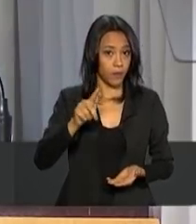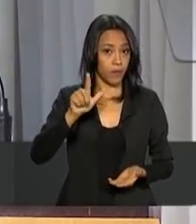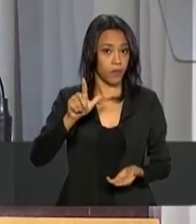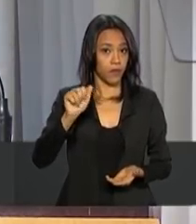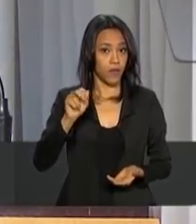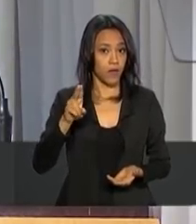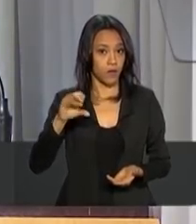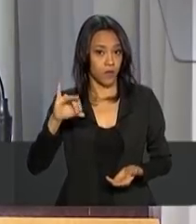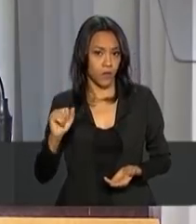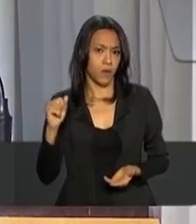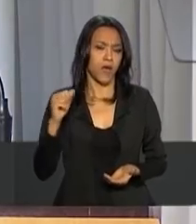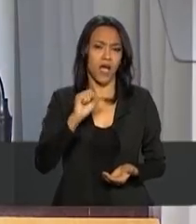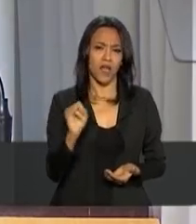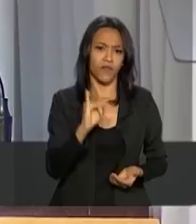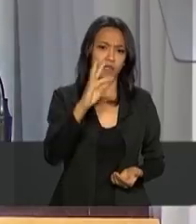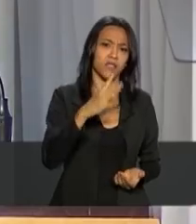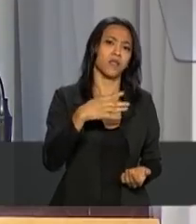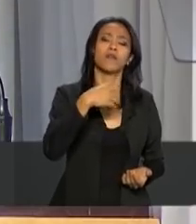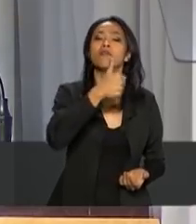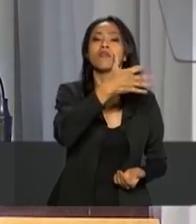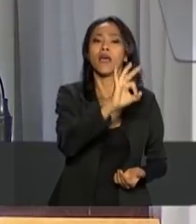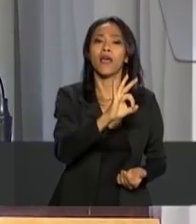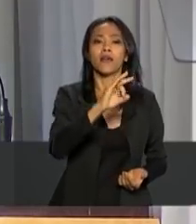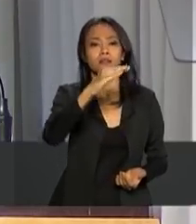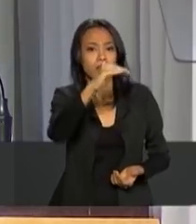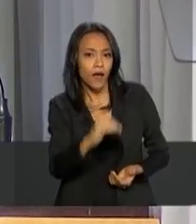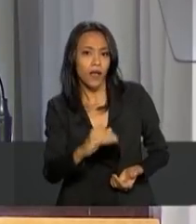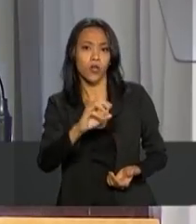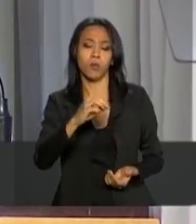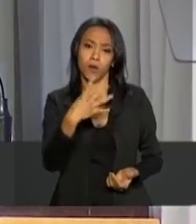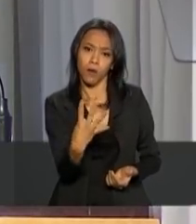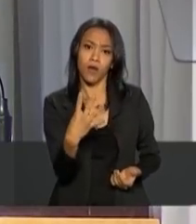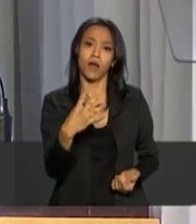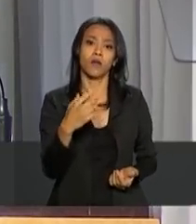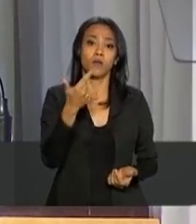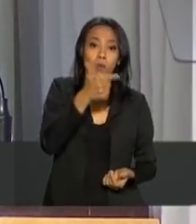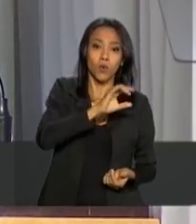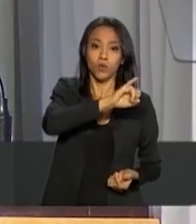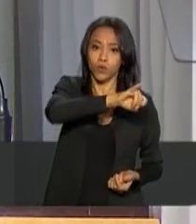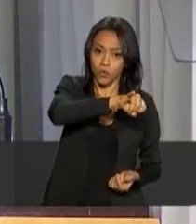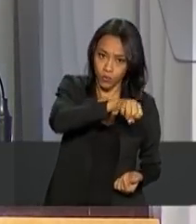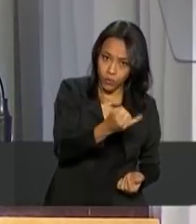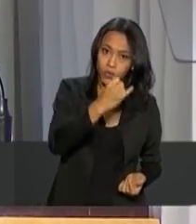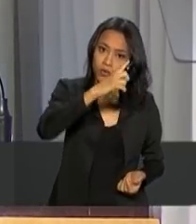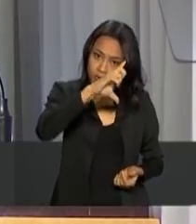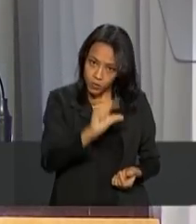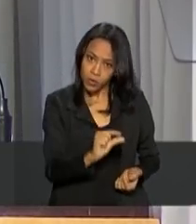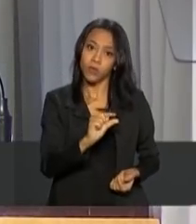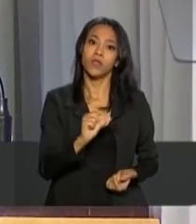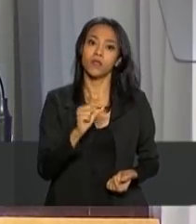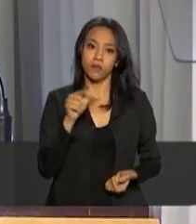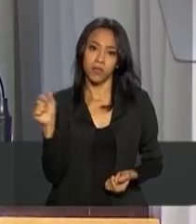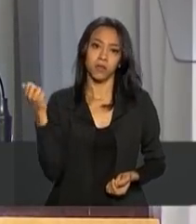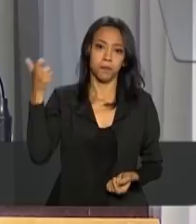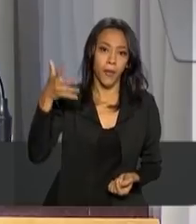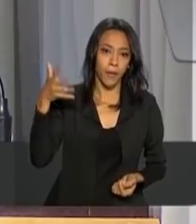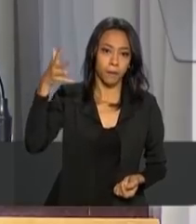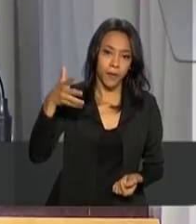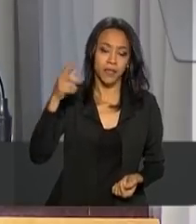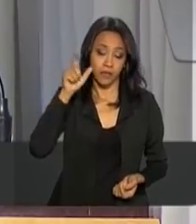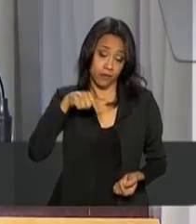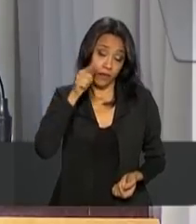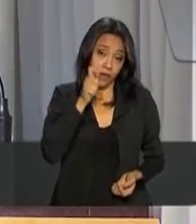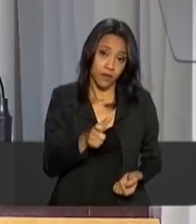em 10,28, veio para menos de 4, juros 14,25, 6,5, e assim por diante, não é? Aliás, é